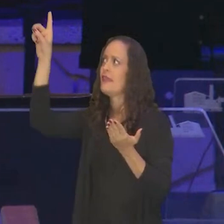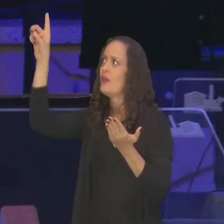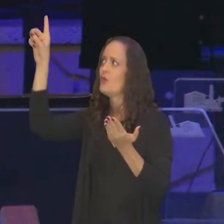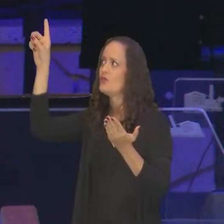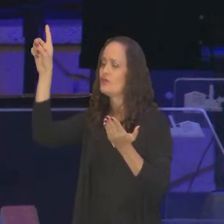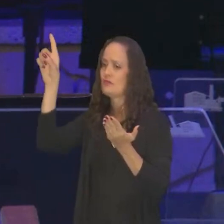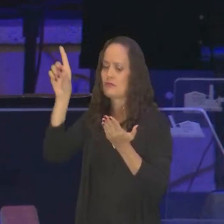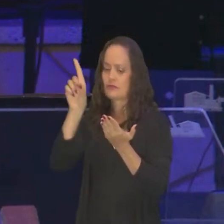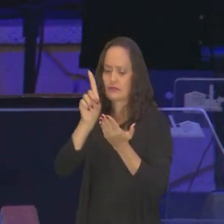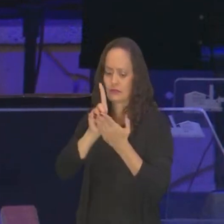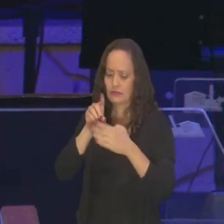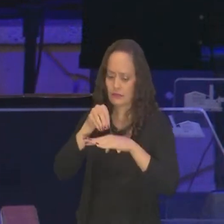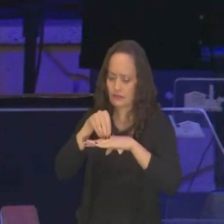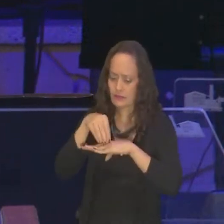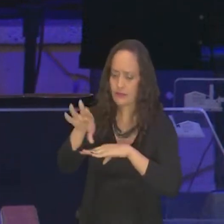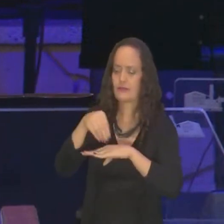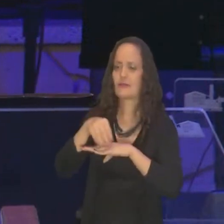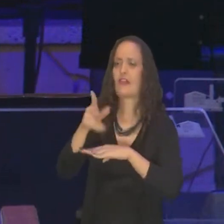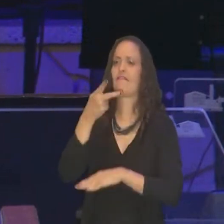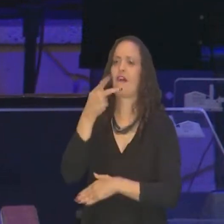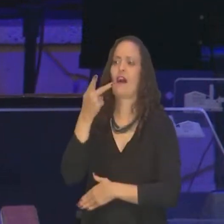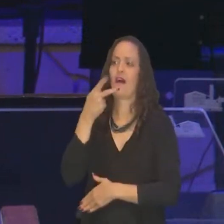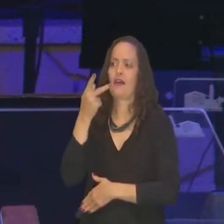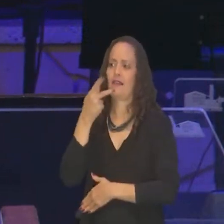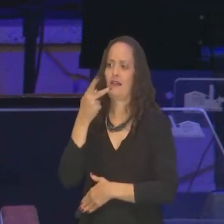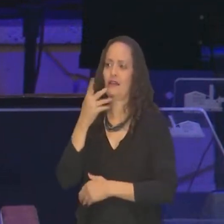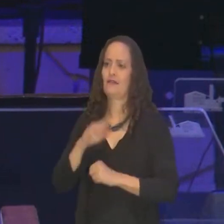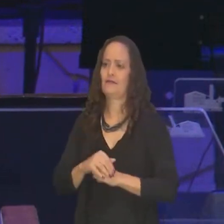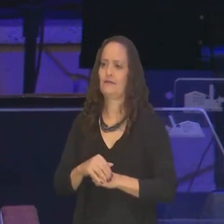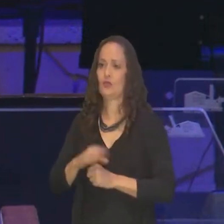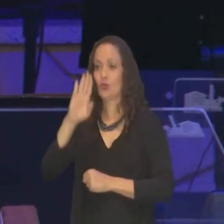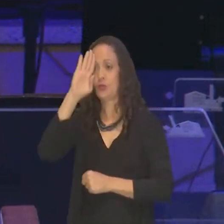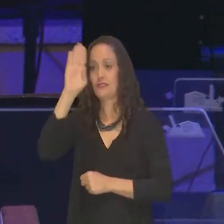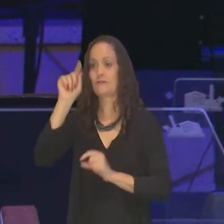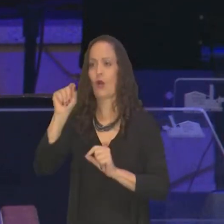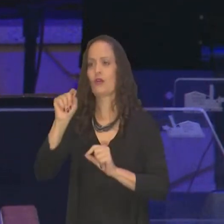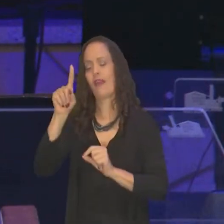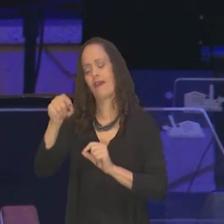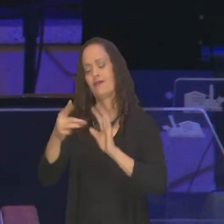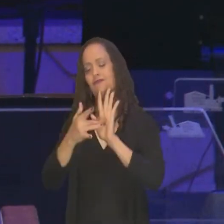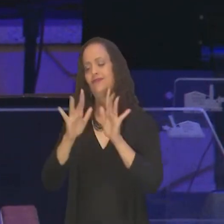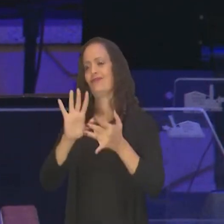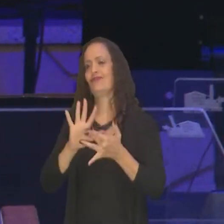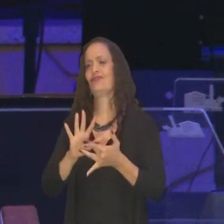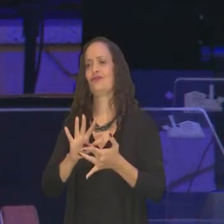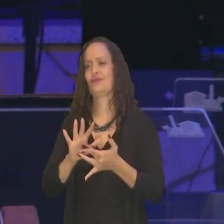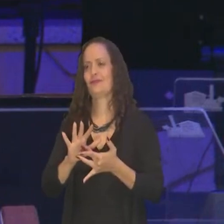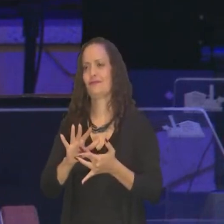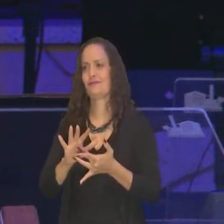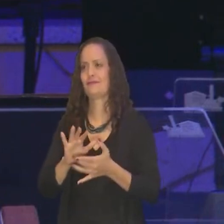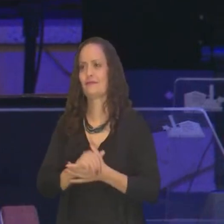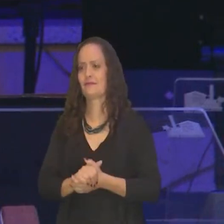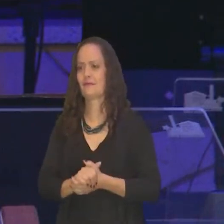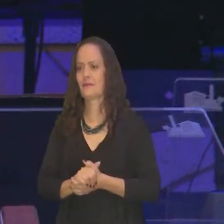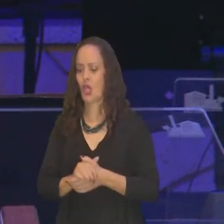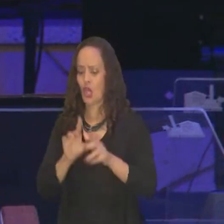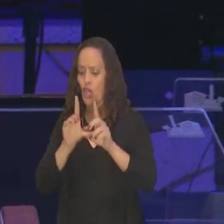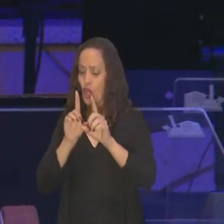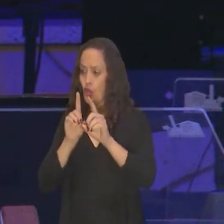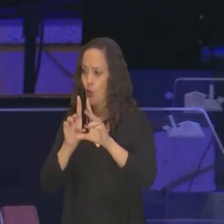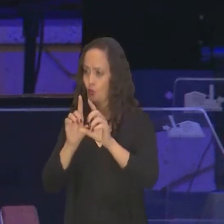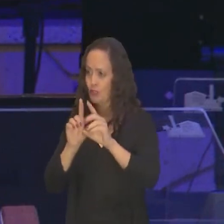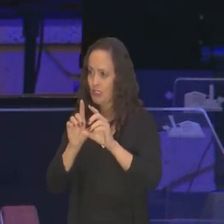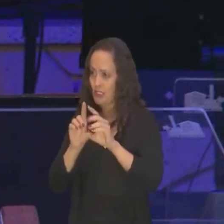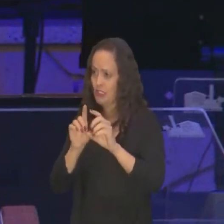Deus. E o tema central da palavra é Cristo Jesus. As doutrinas nós